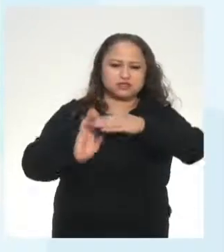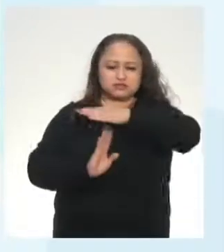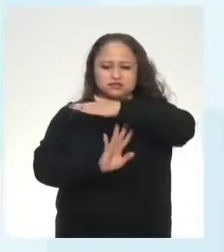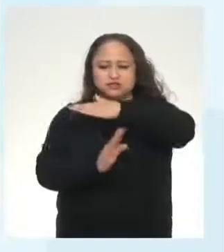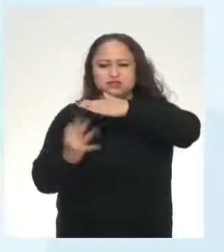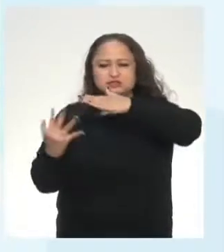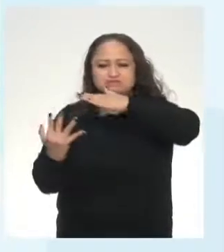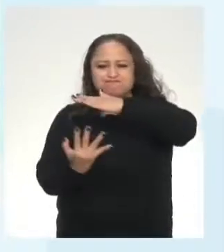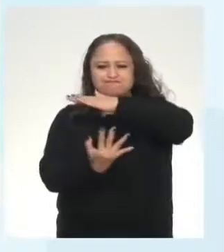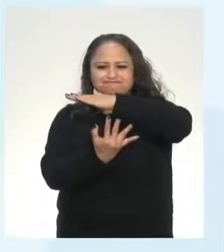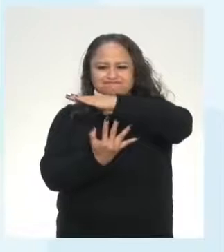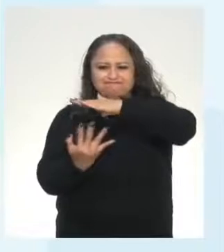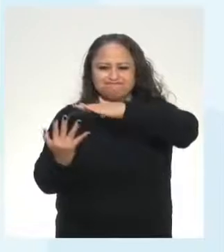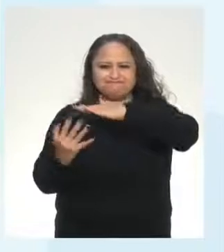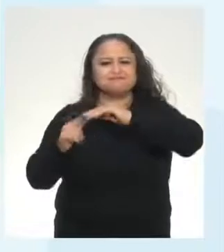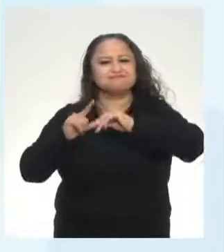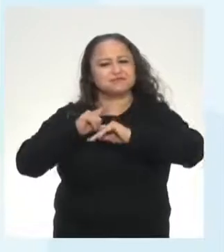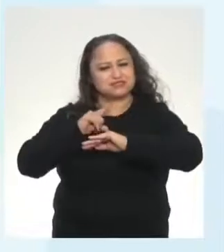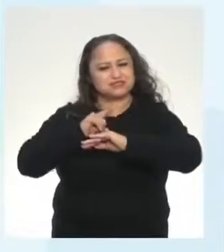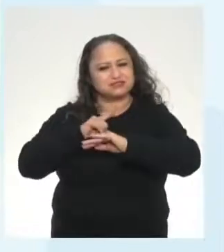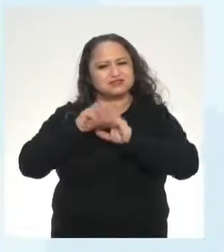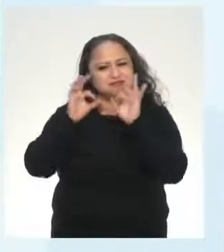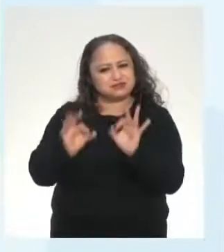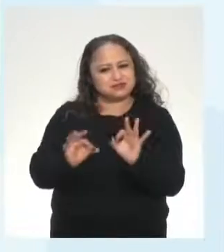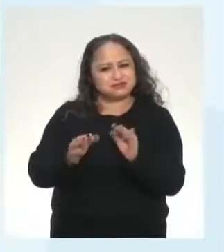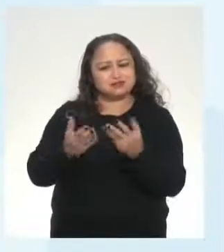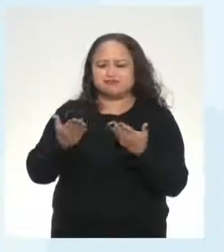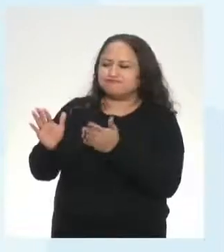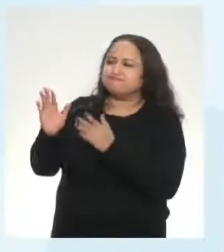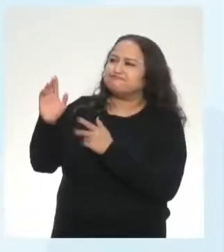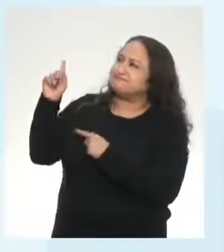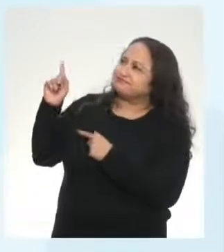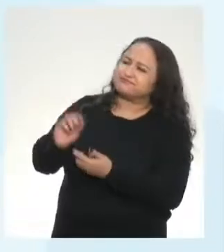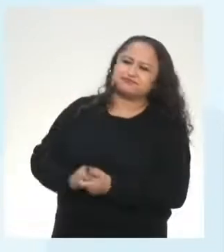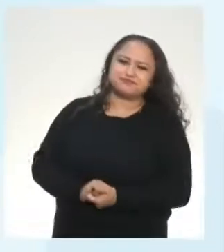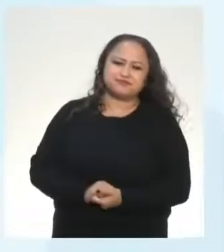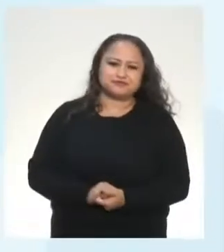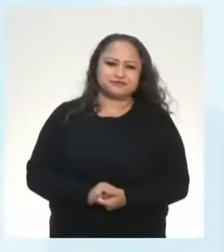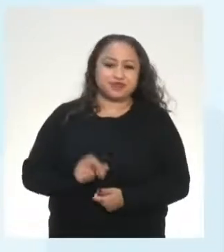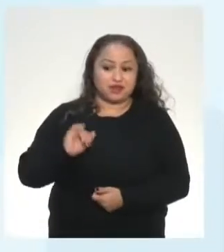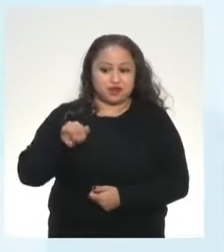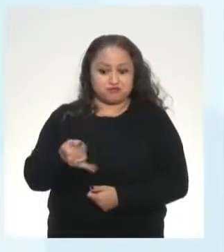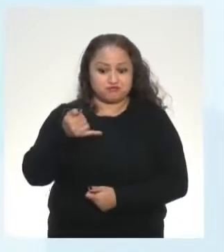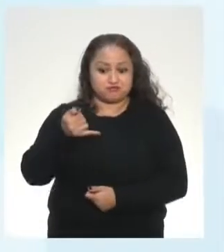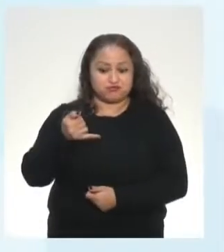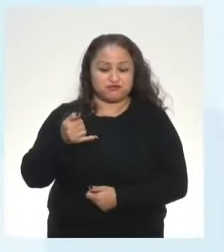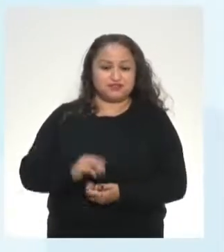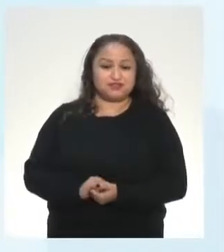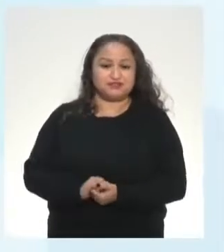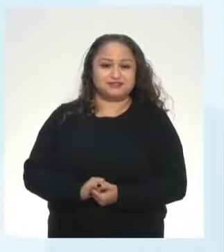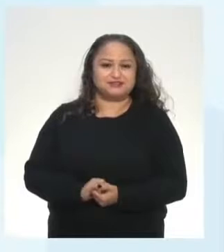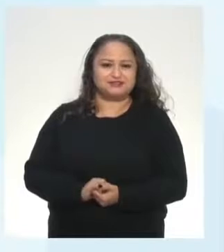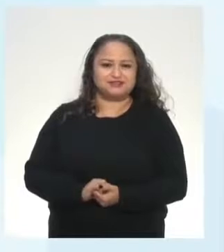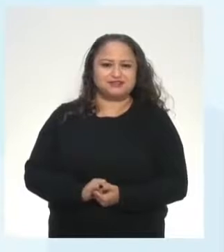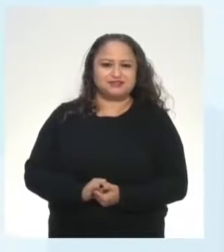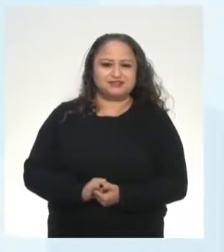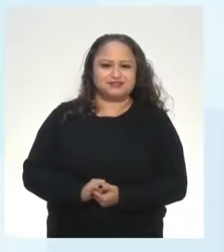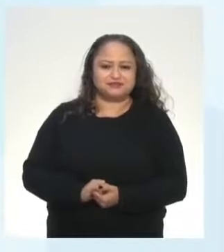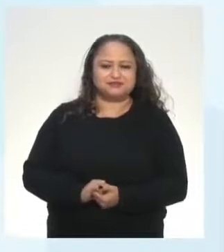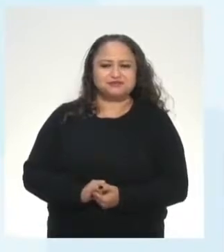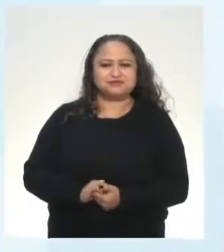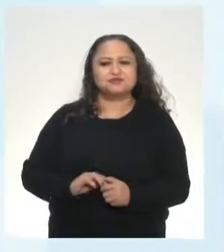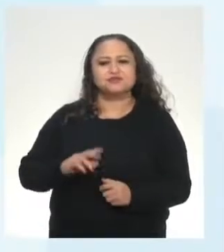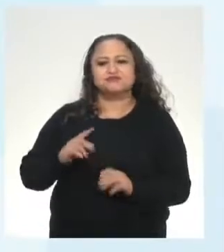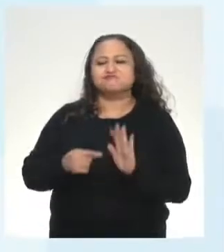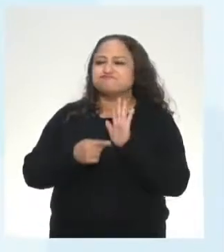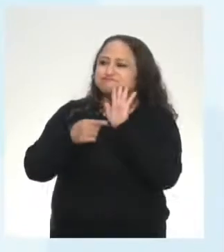morfose que nós temos aí, tá certo? Vamos lá para o próximo slide, já para aproveitar aí a tela para vocês verem. A gente vai